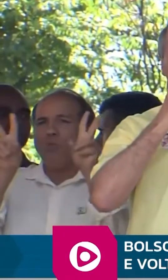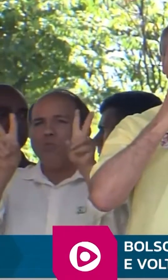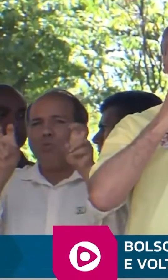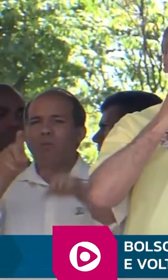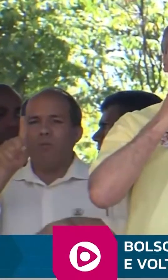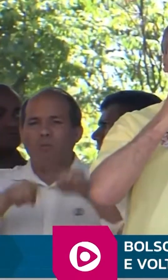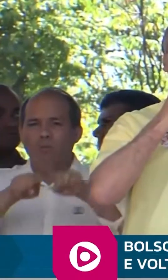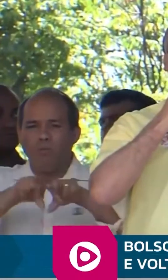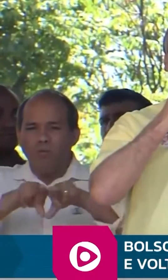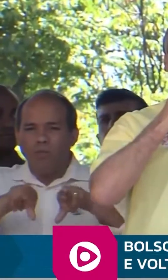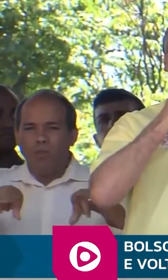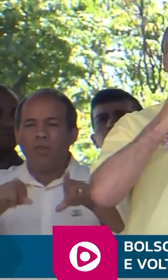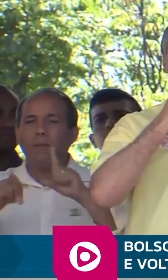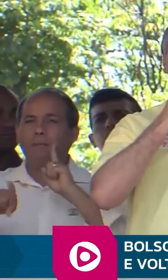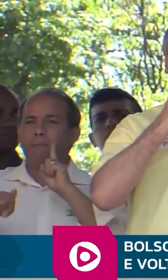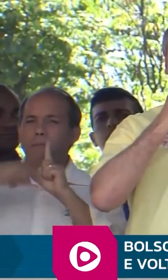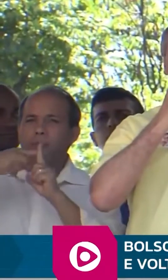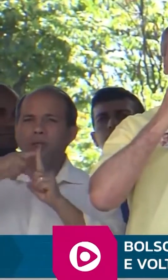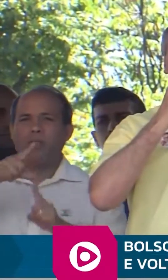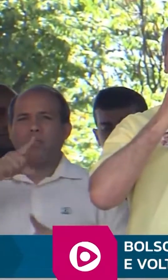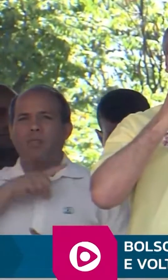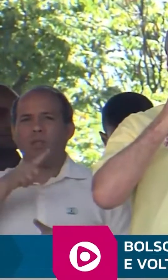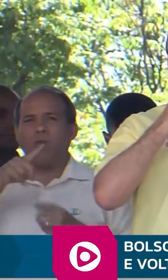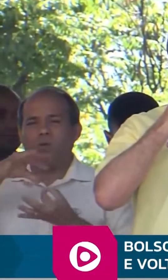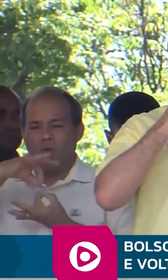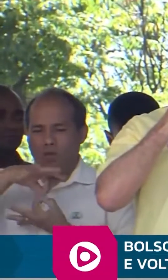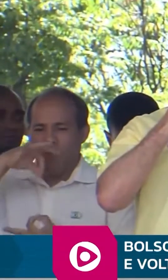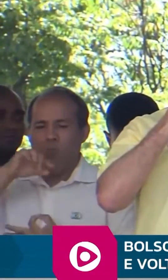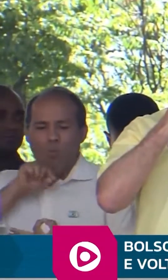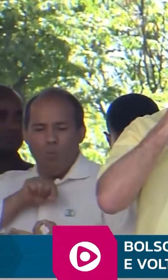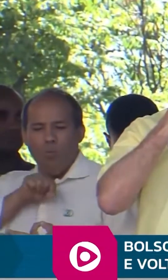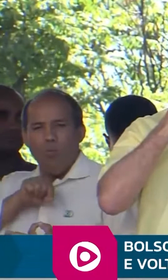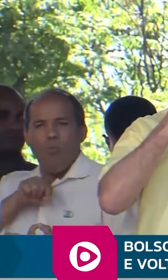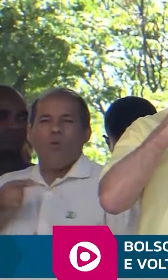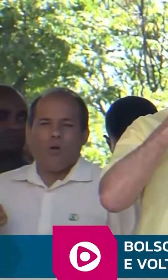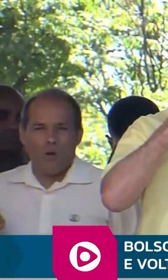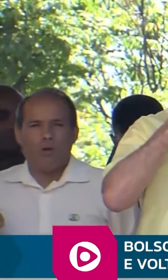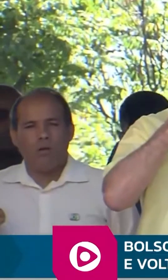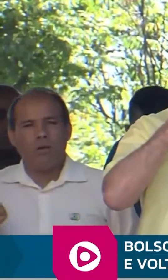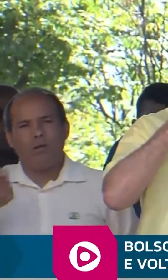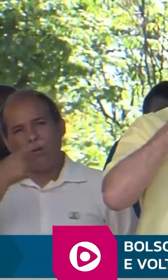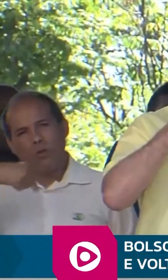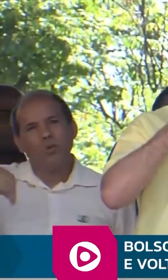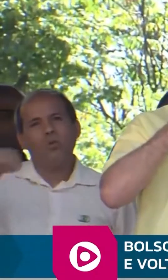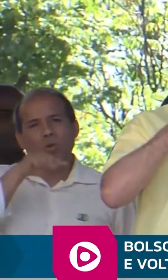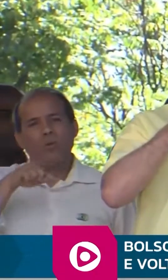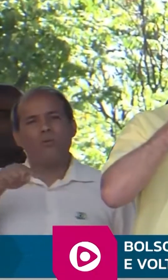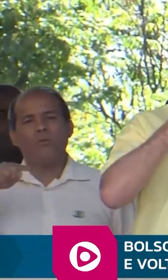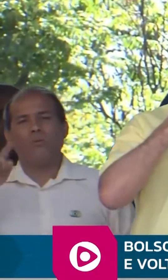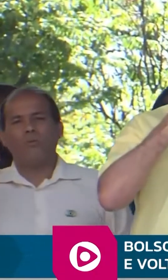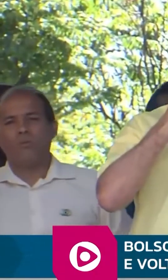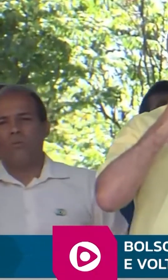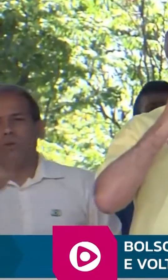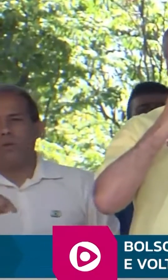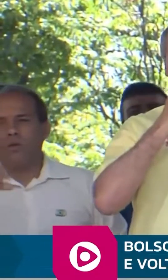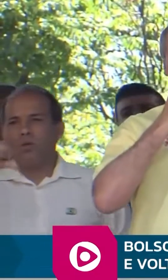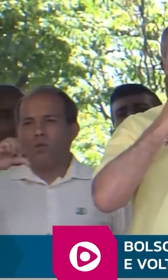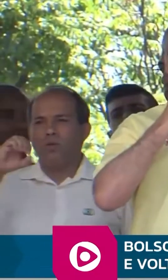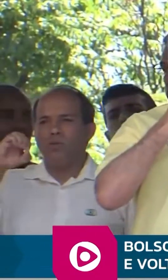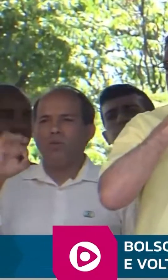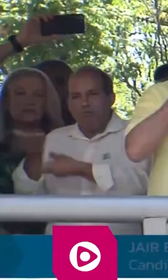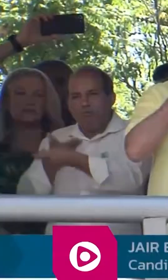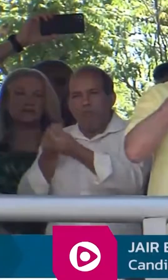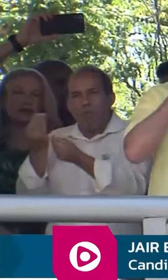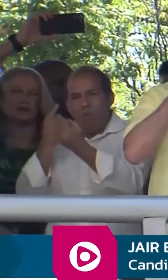Valdemiro e falou sobre a pandemia, Auxílio Brasil e o preço da gasolina. Para Bolsonaro, o Brasil é um país